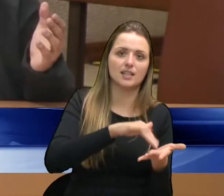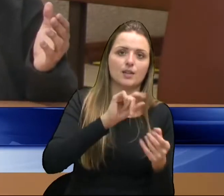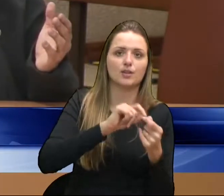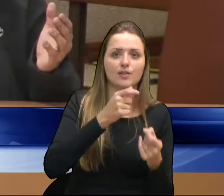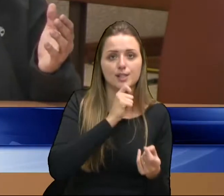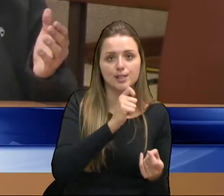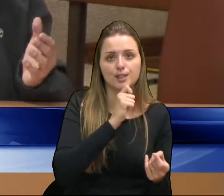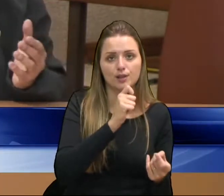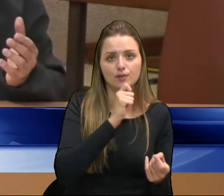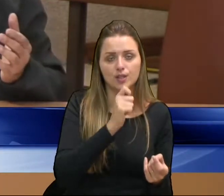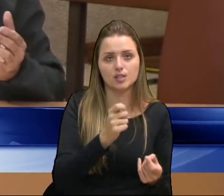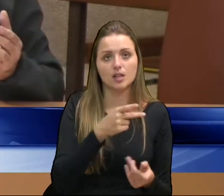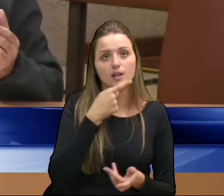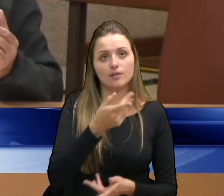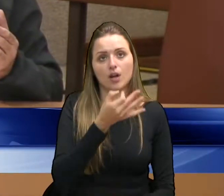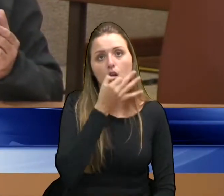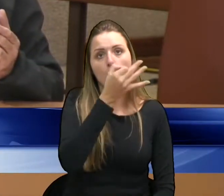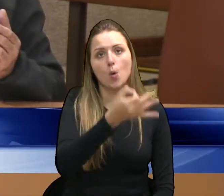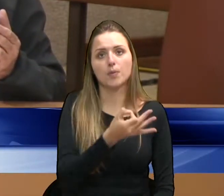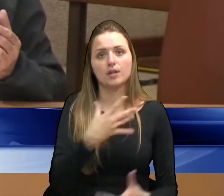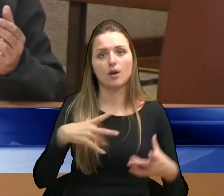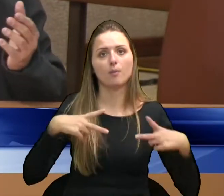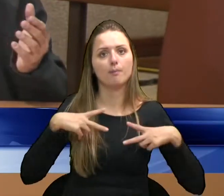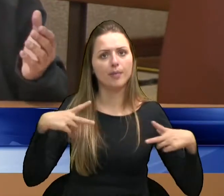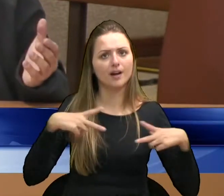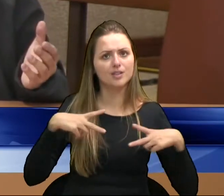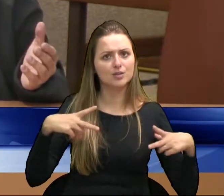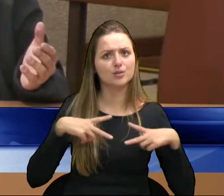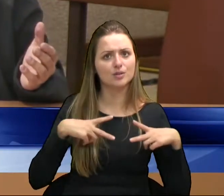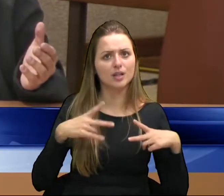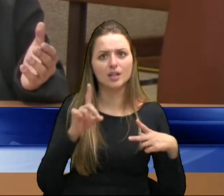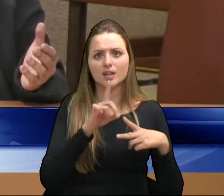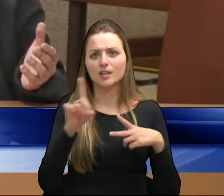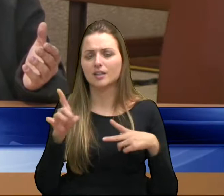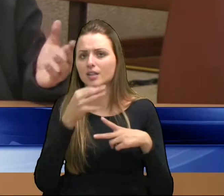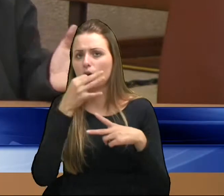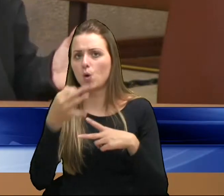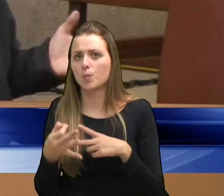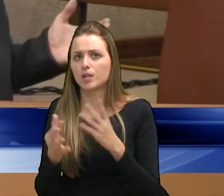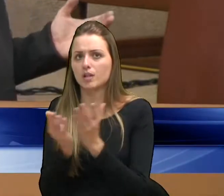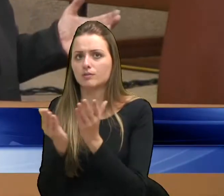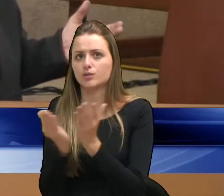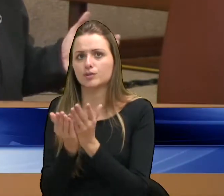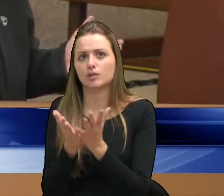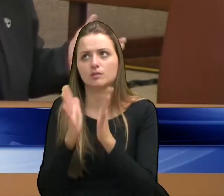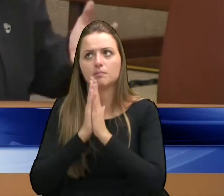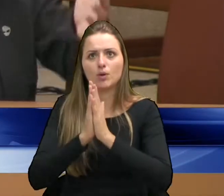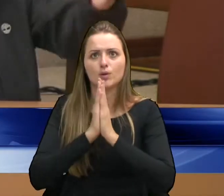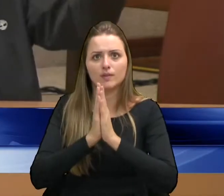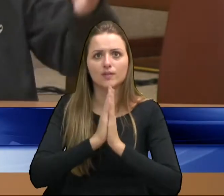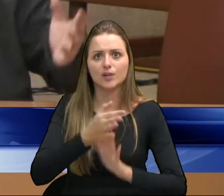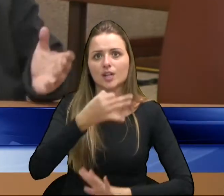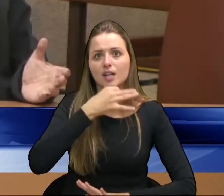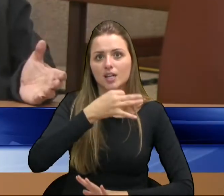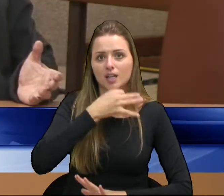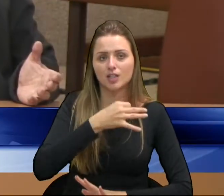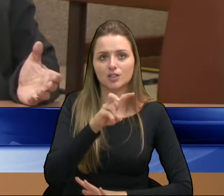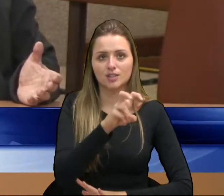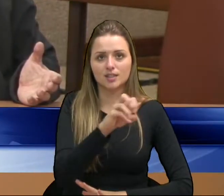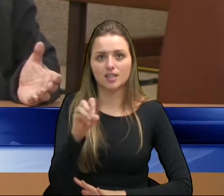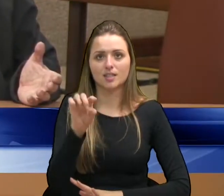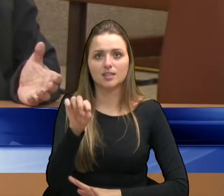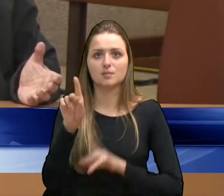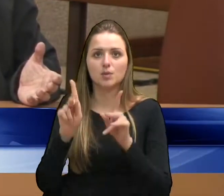diz que é opinião pessoal, que não é opinião técnica, quer dizer, pelo amor de Deus, Caxias já tem 500 mil